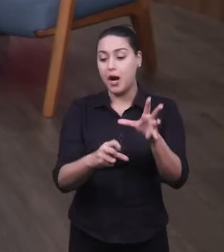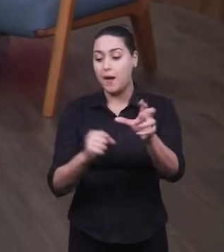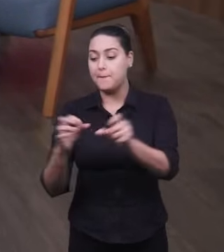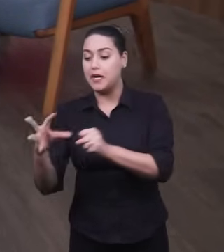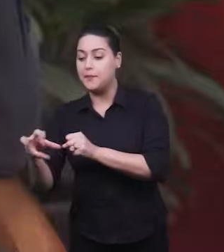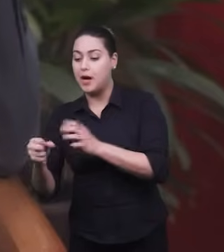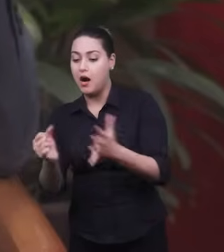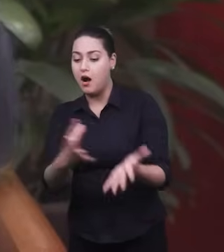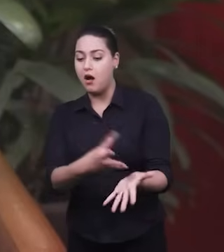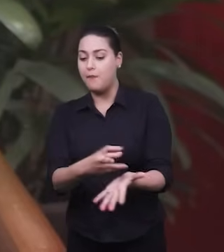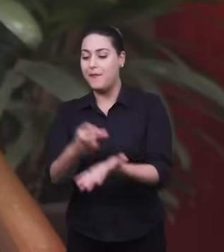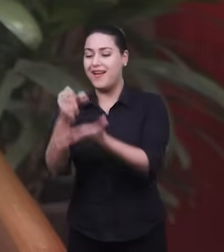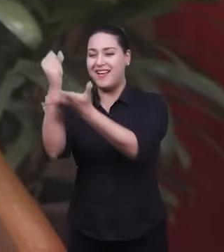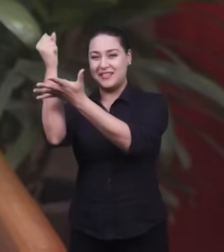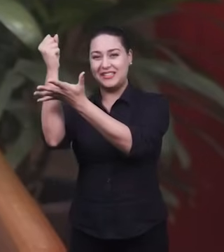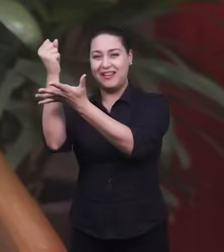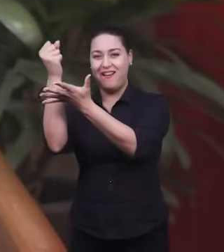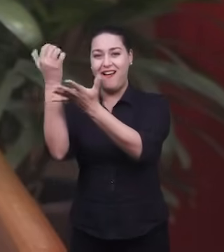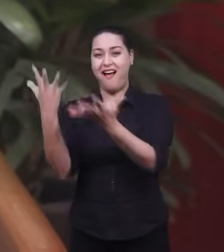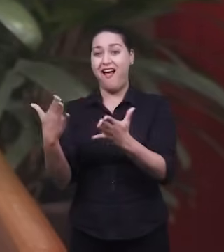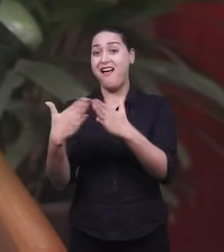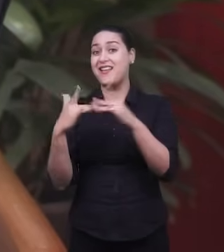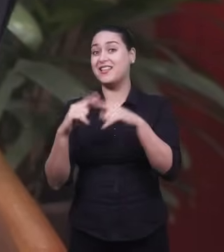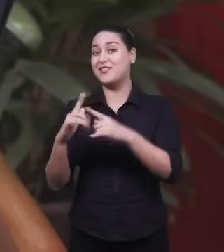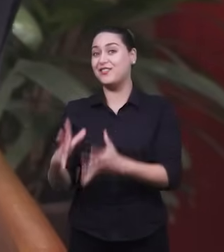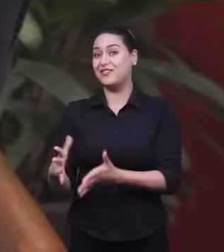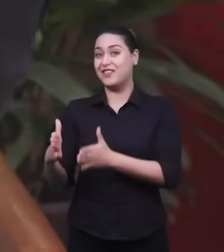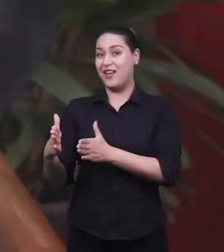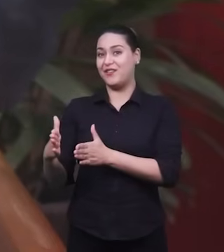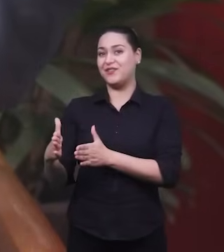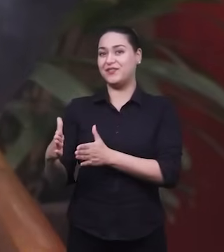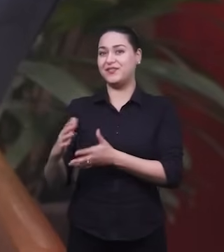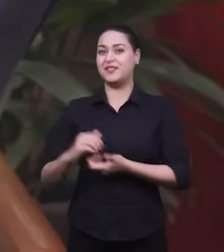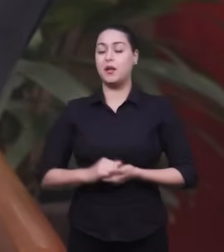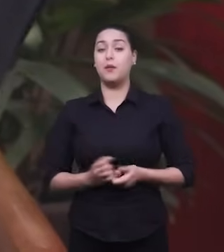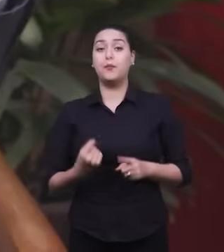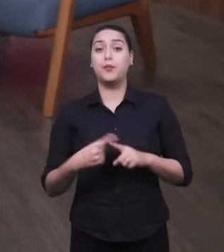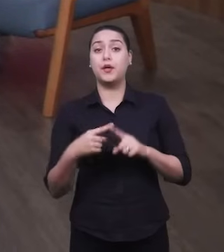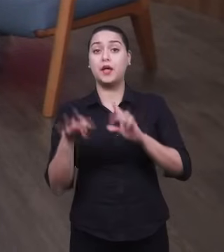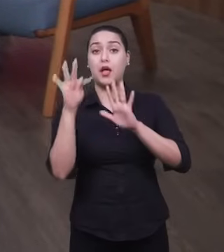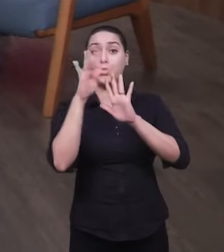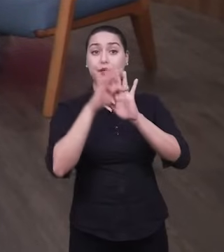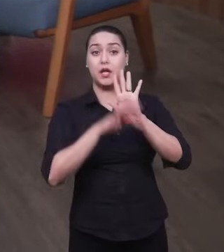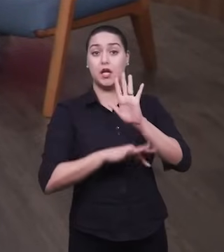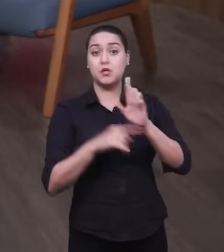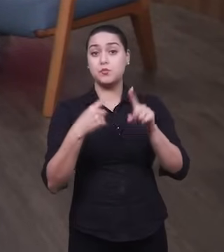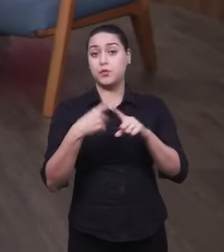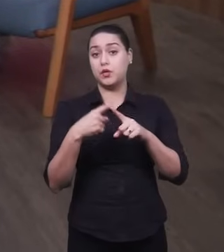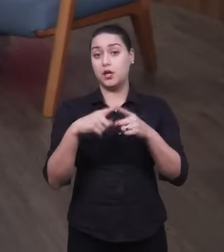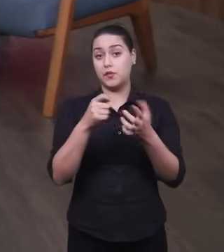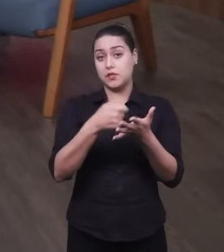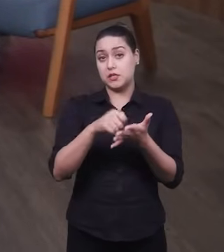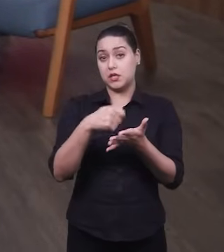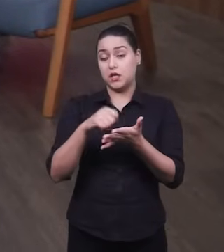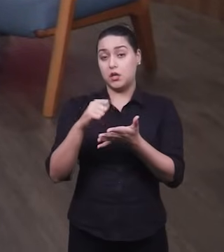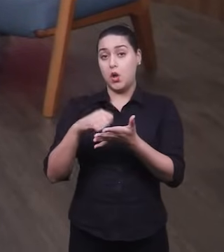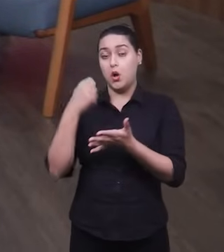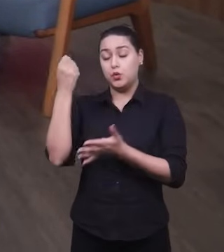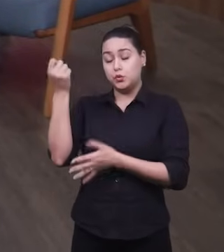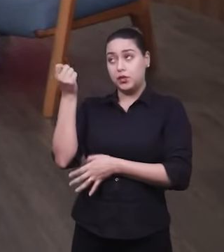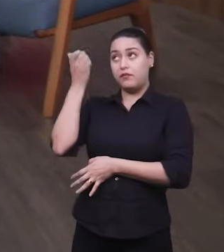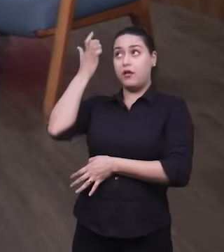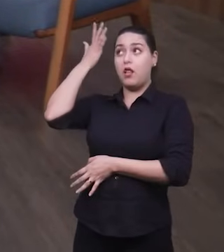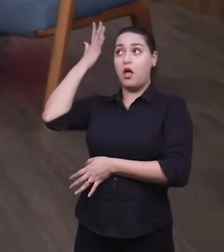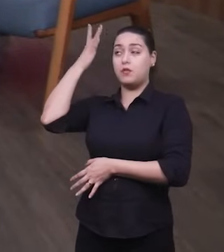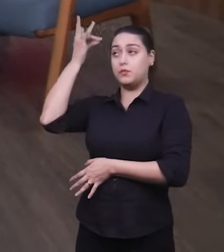e que isso chama muita atenção, porque o texto, porque o escritor, inspirado